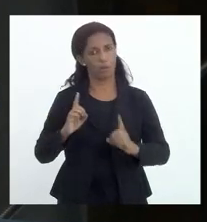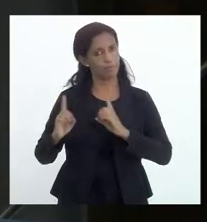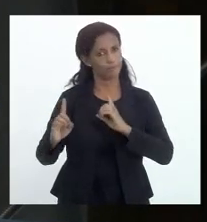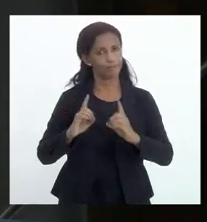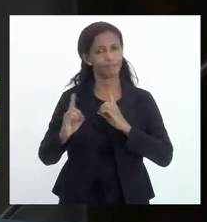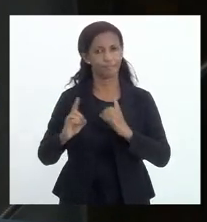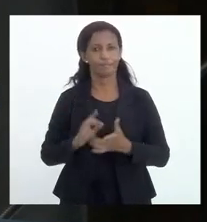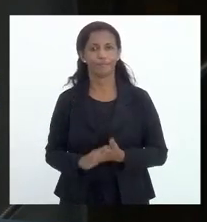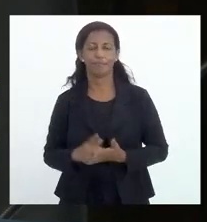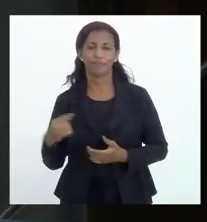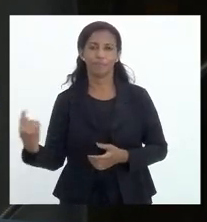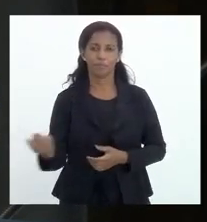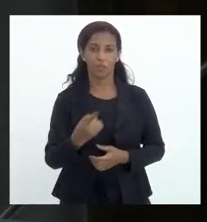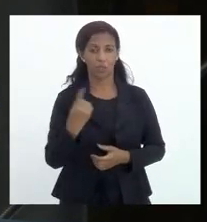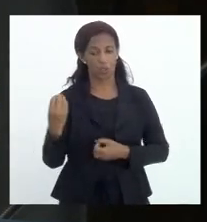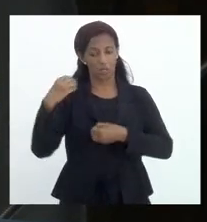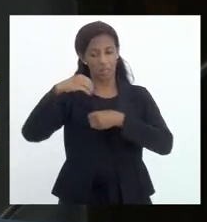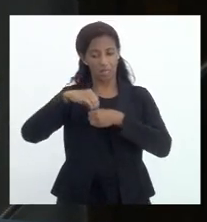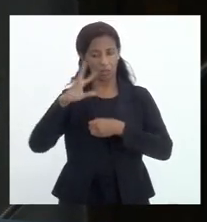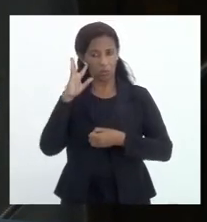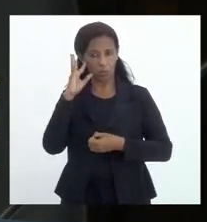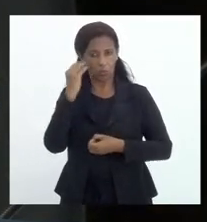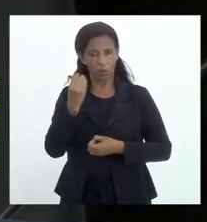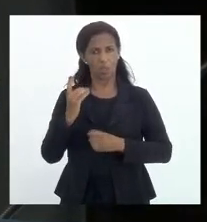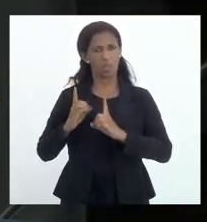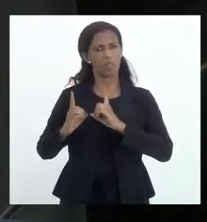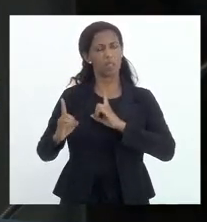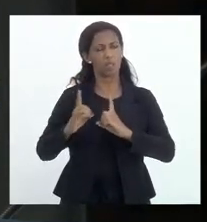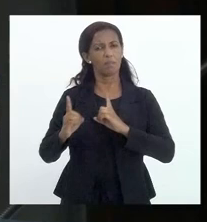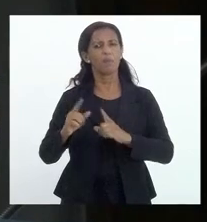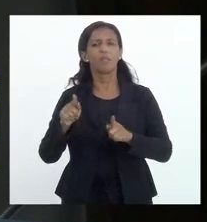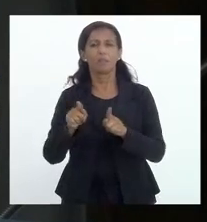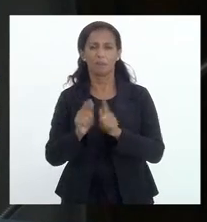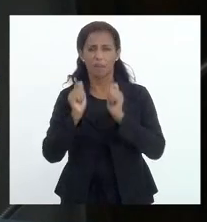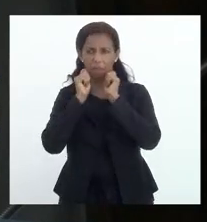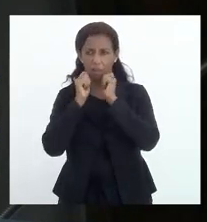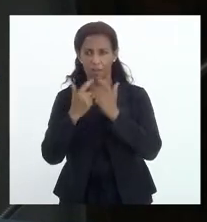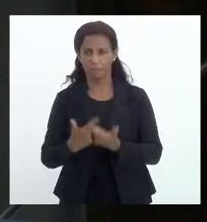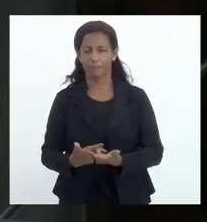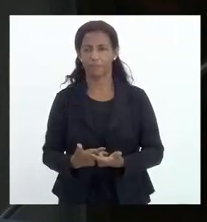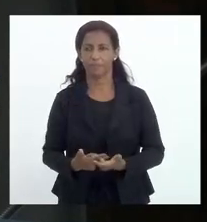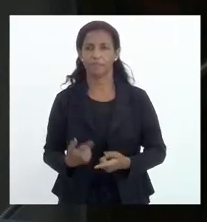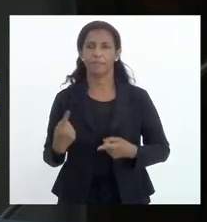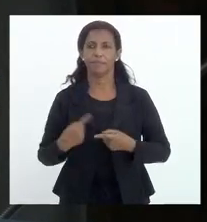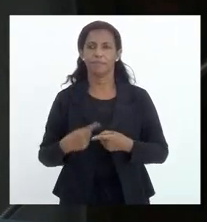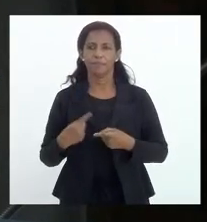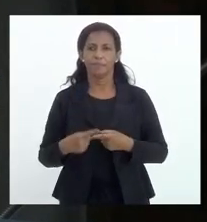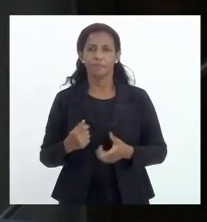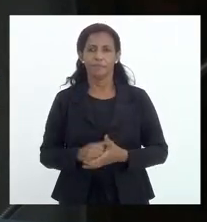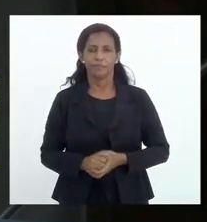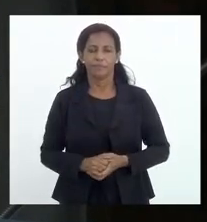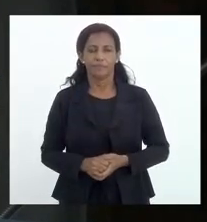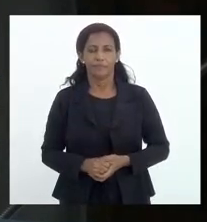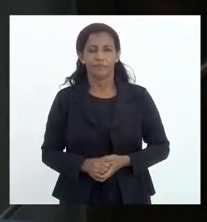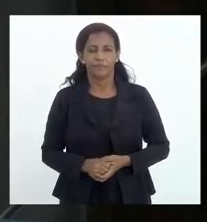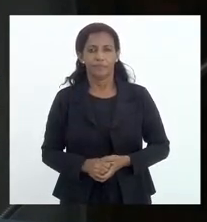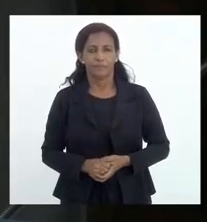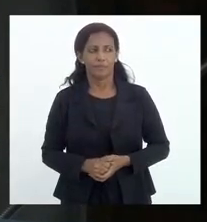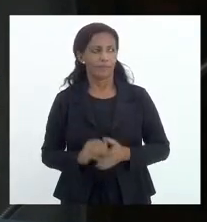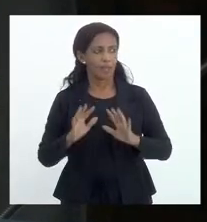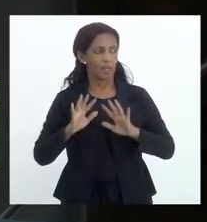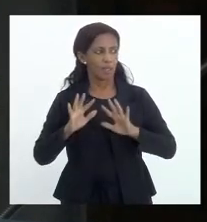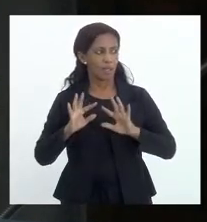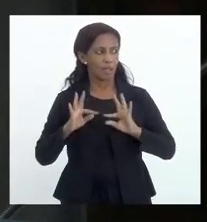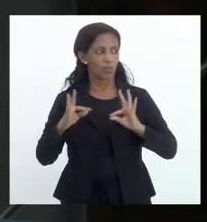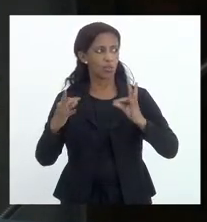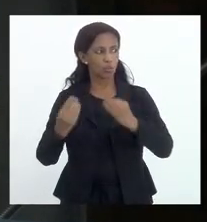que nós estamos fazendo interna e queríamos debater com o Parlamento. Por quê? Em função de tudo que já